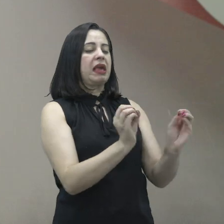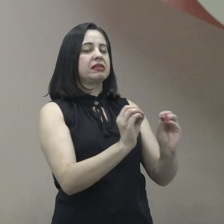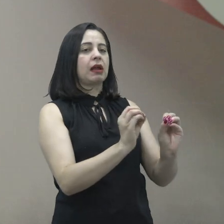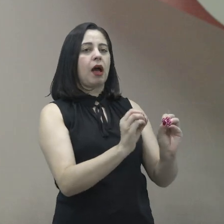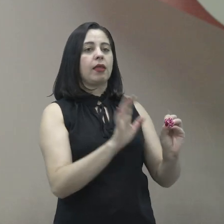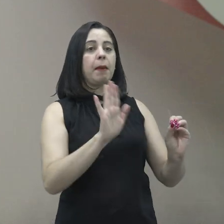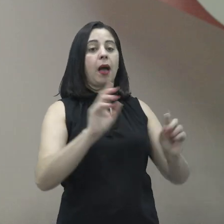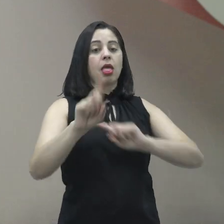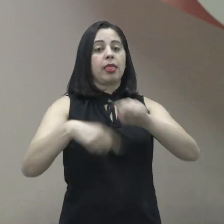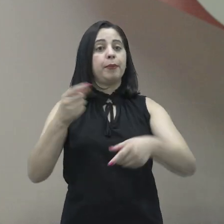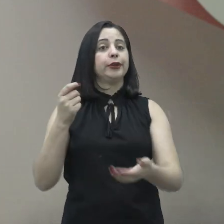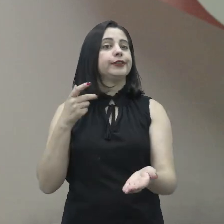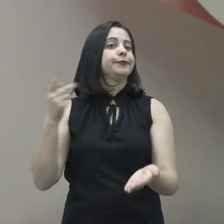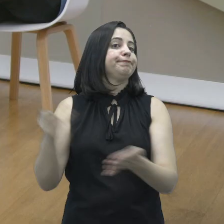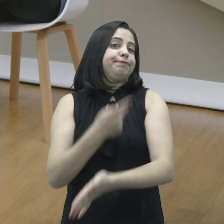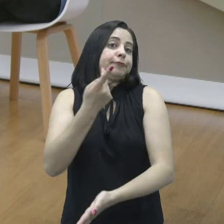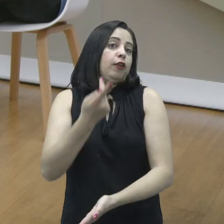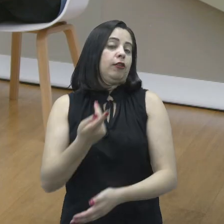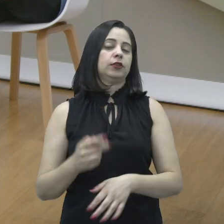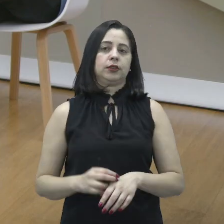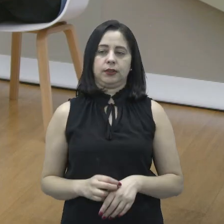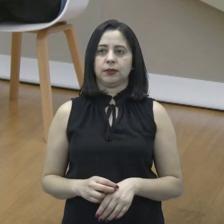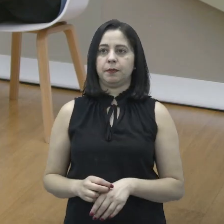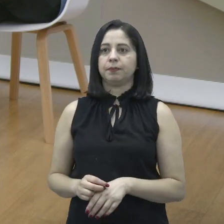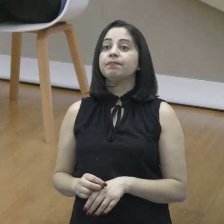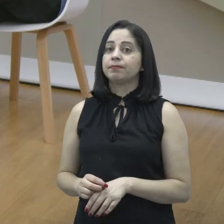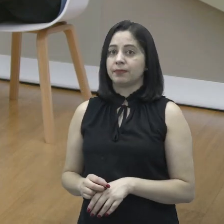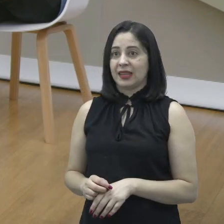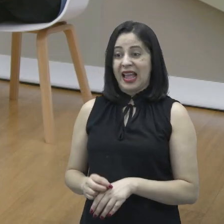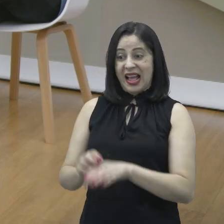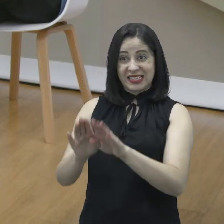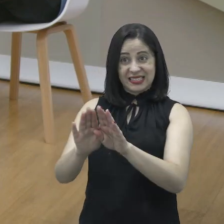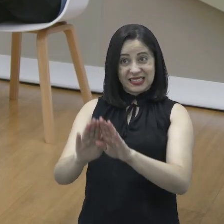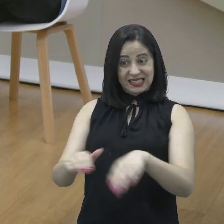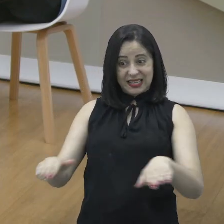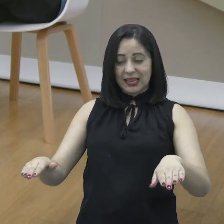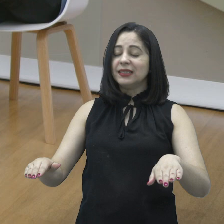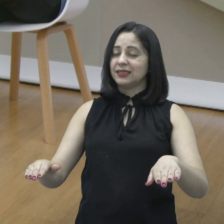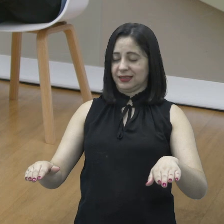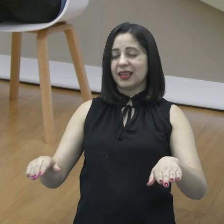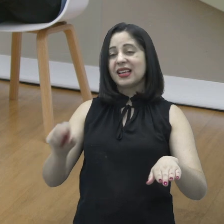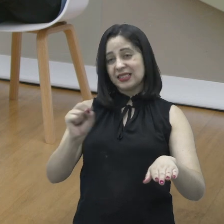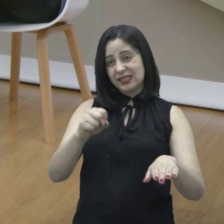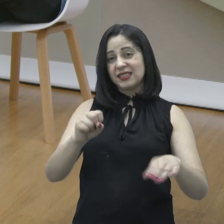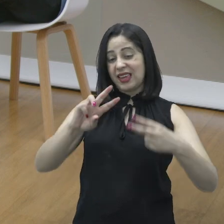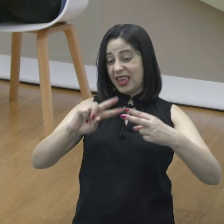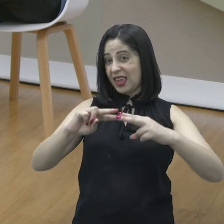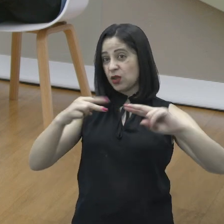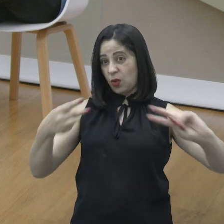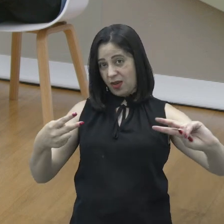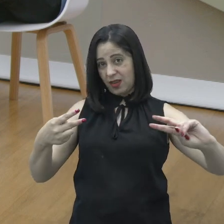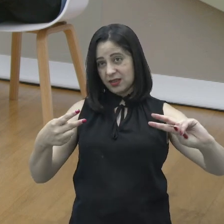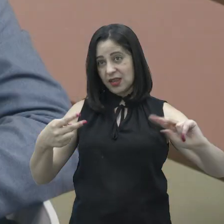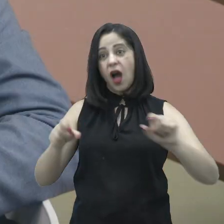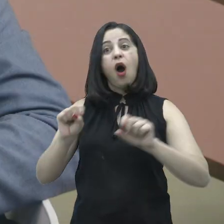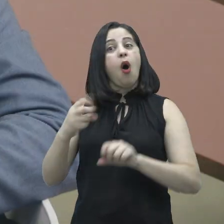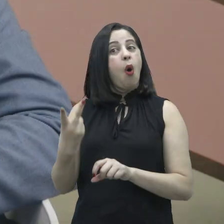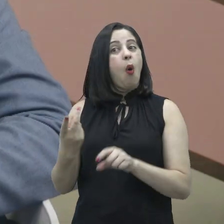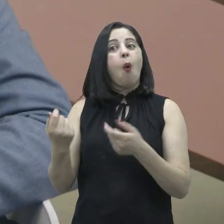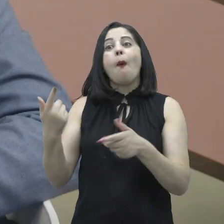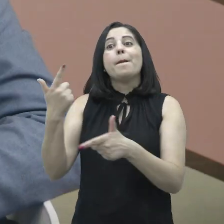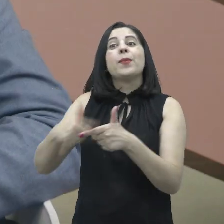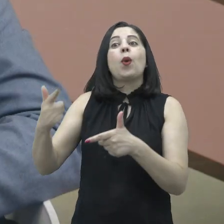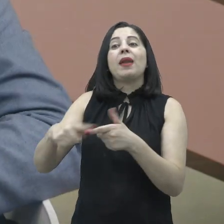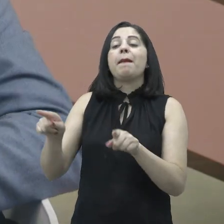nenhum problema de saúde? As doenças na infância, elas estão muito associadas a fatores genéticos e muito a fatores também durante a